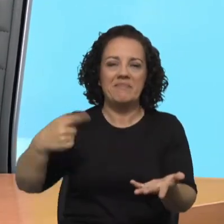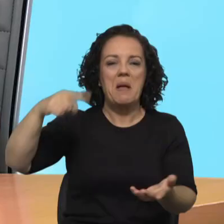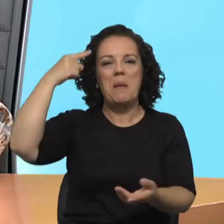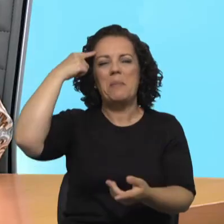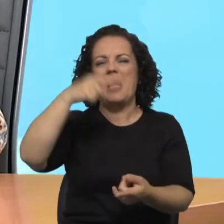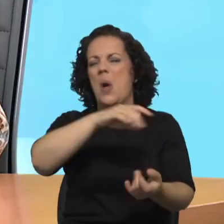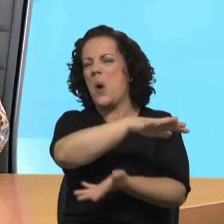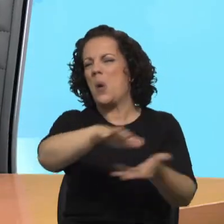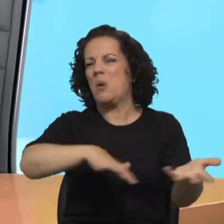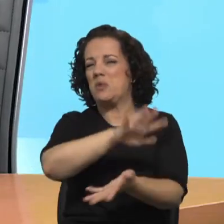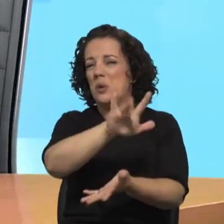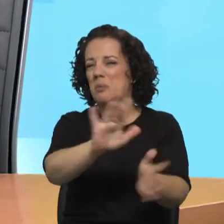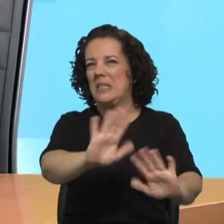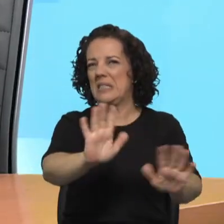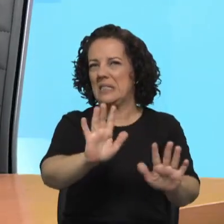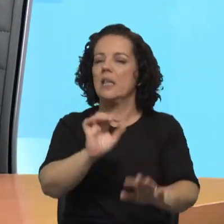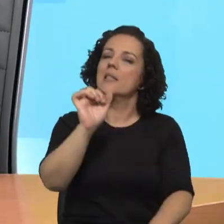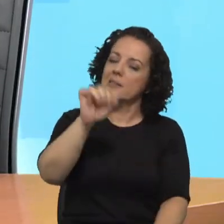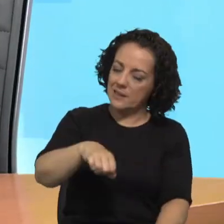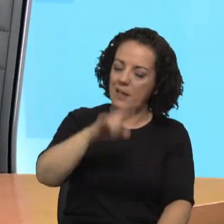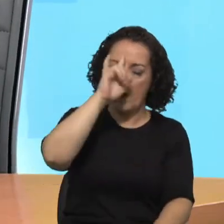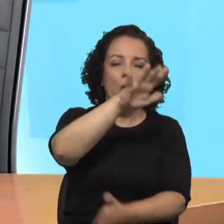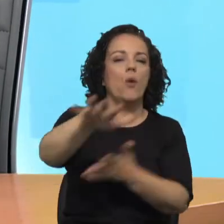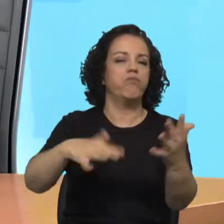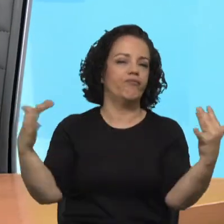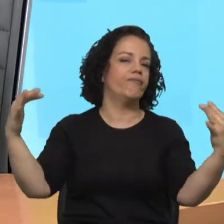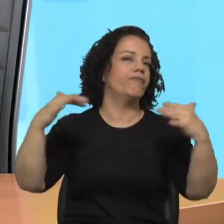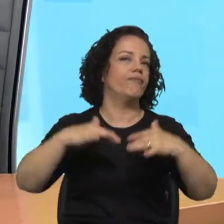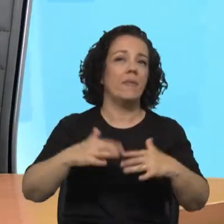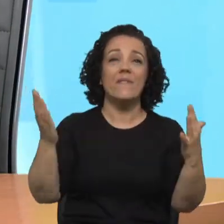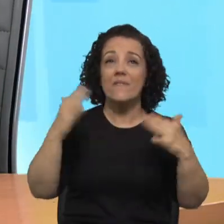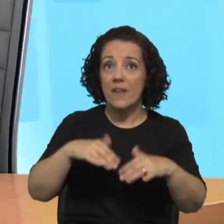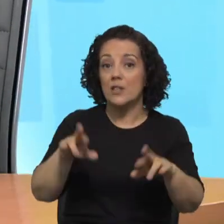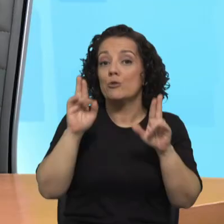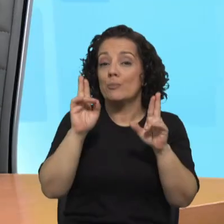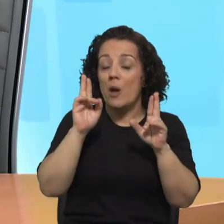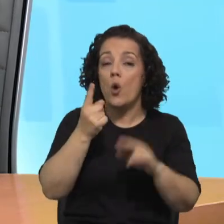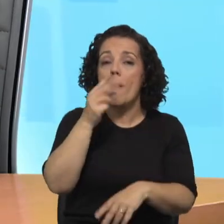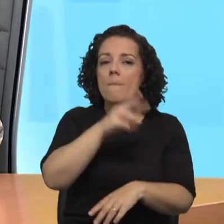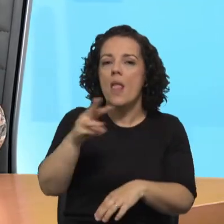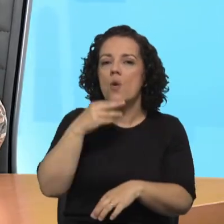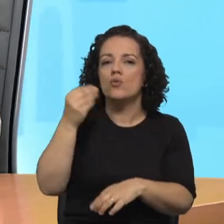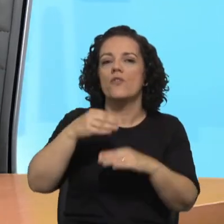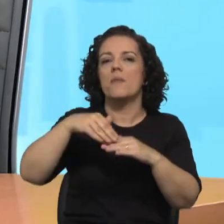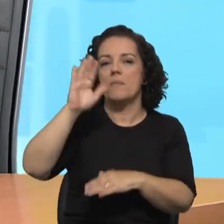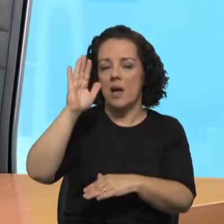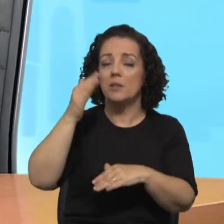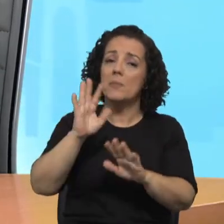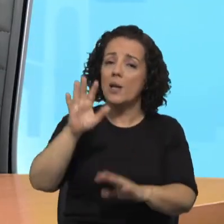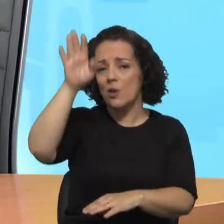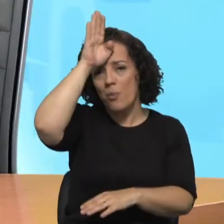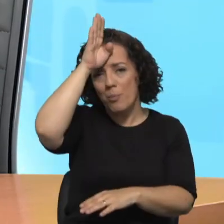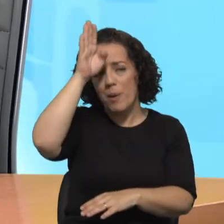grande confusão que vai haver em Lisboa. Sim, é uma grande confusão, porque vêm, esperamos, mais de 1 milhão de jovens. Sim. Mas o próprio Papa